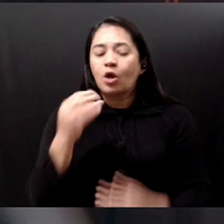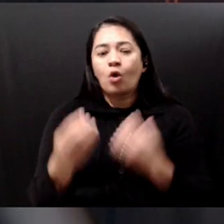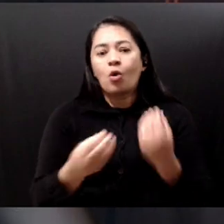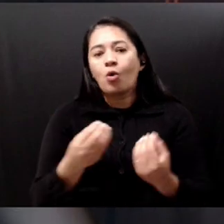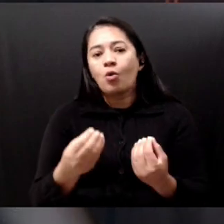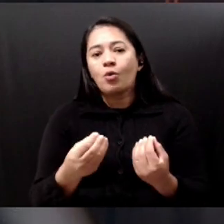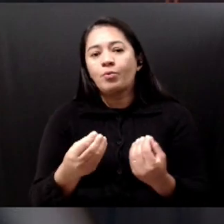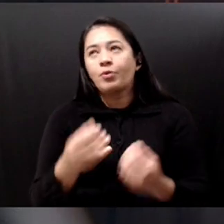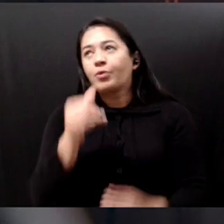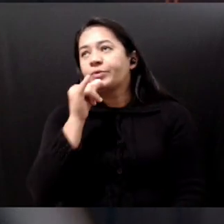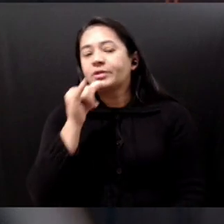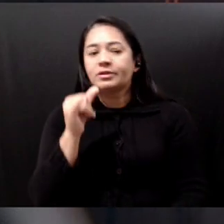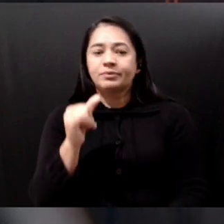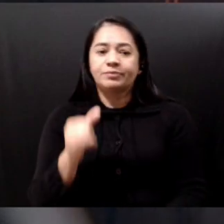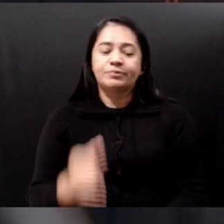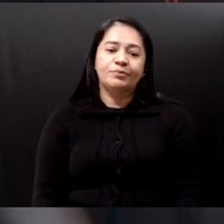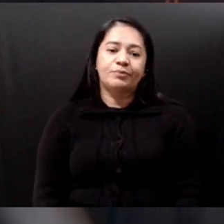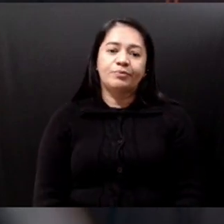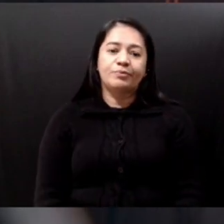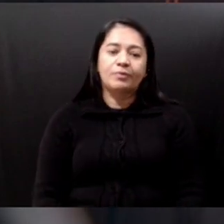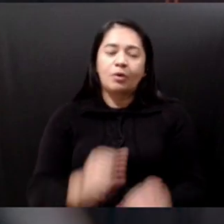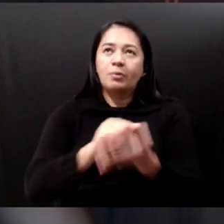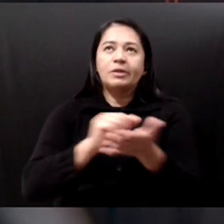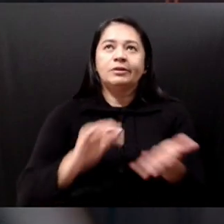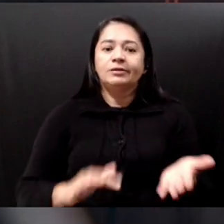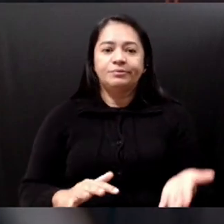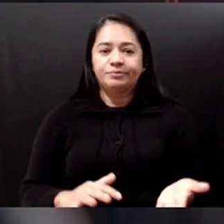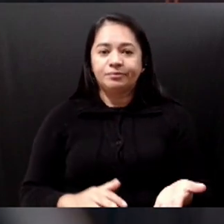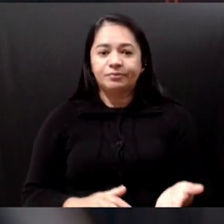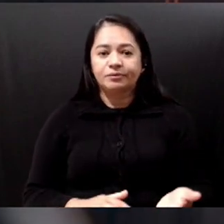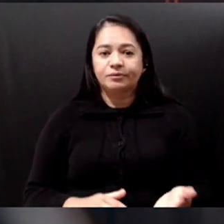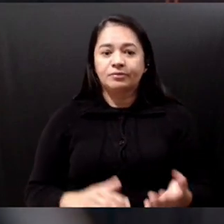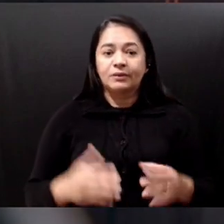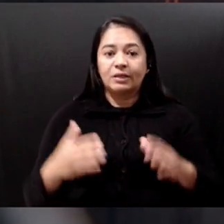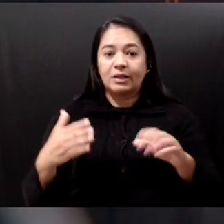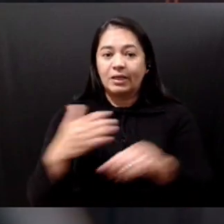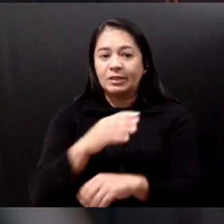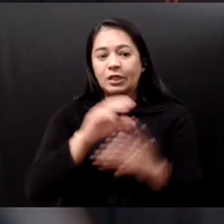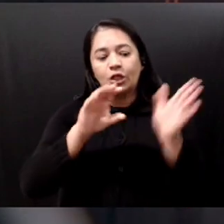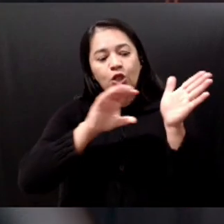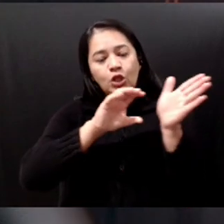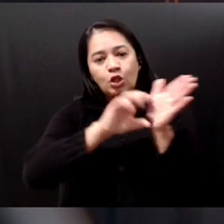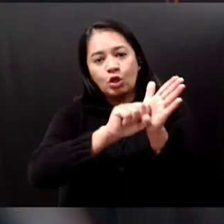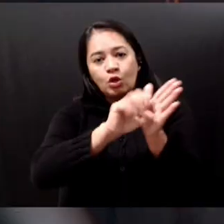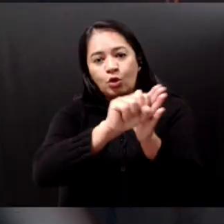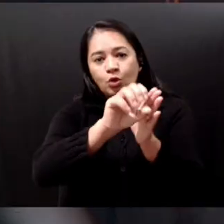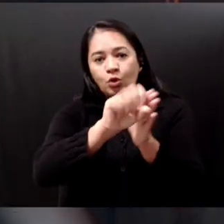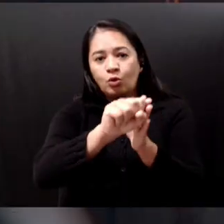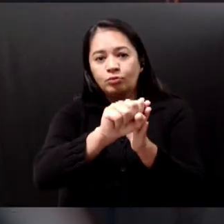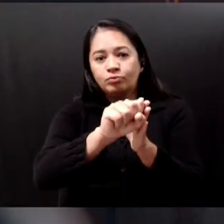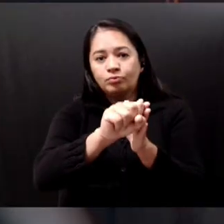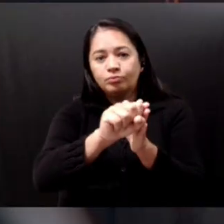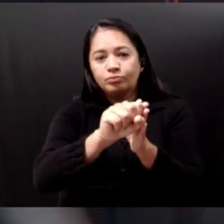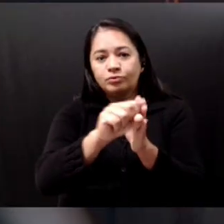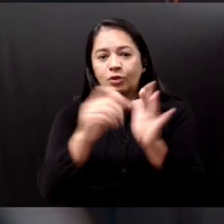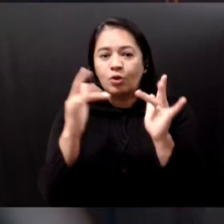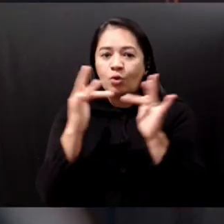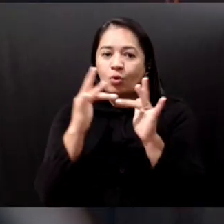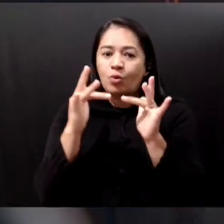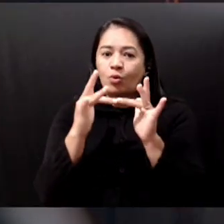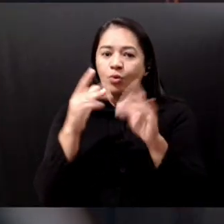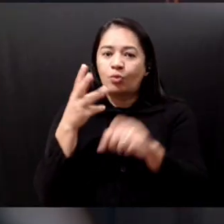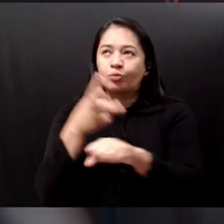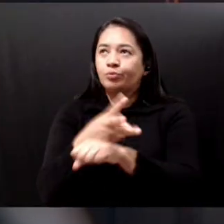tarefa de prospecção. Entra no Google, pega o contato de WhatsApp de